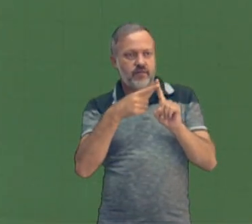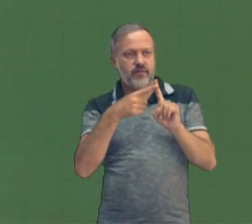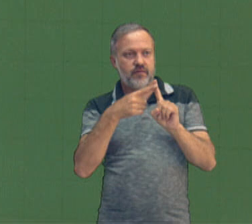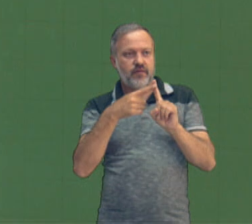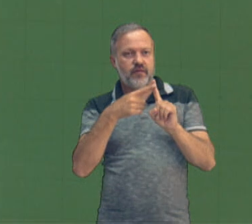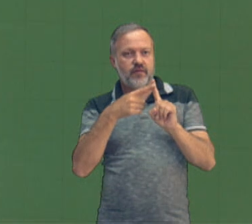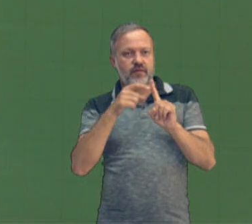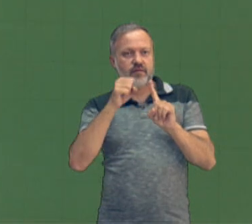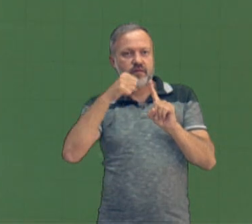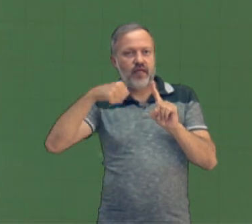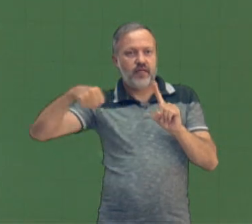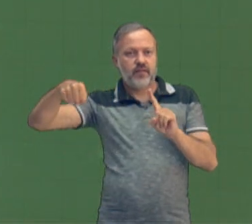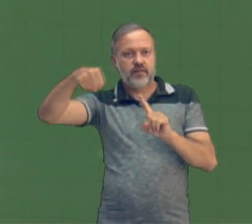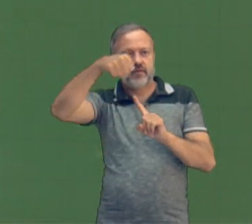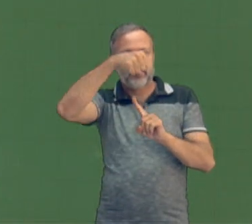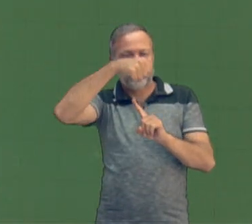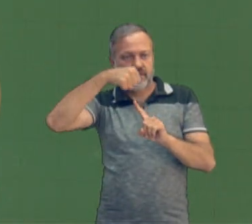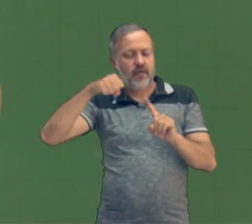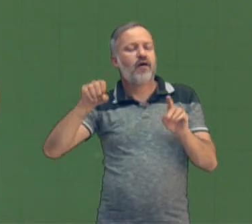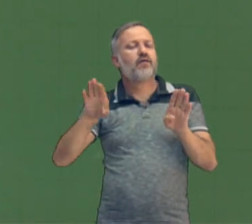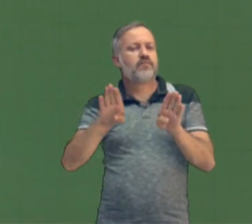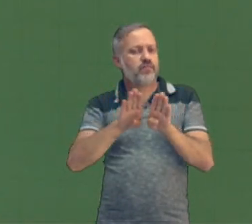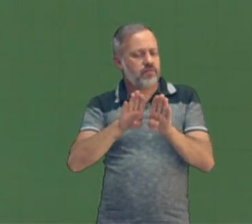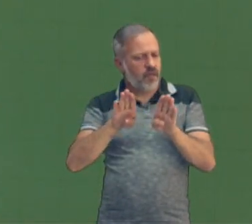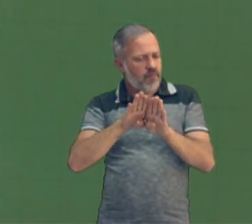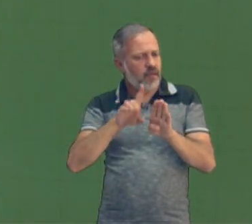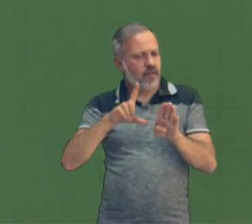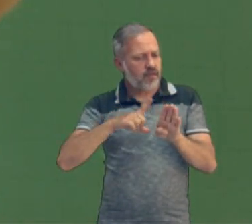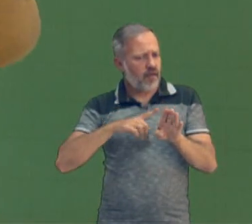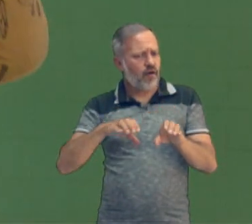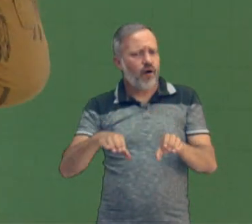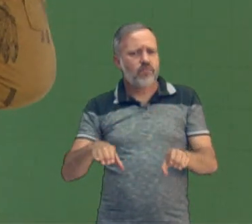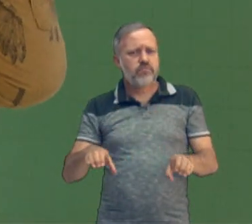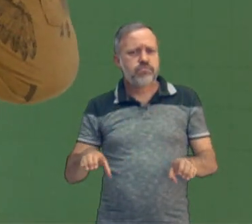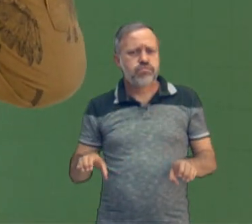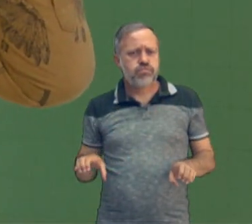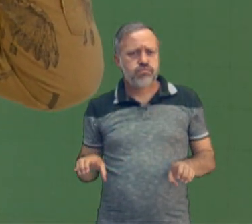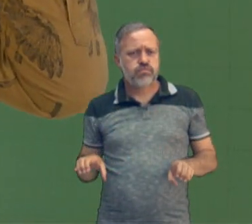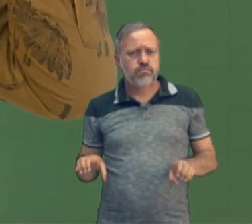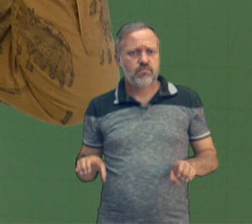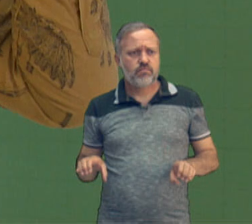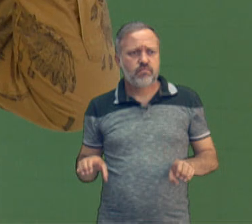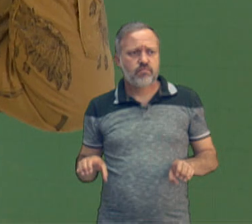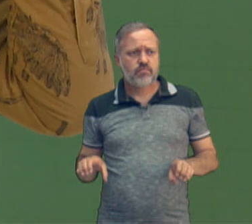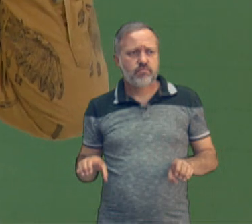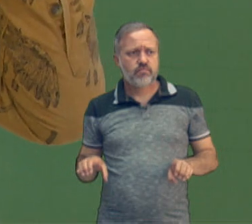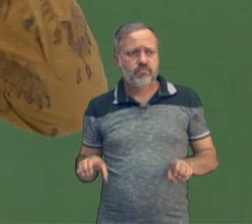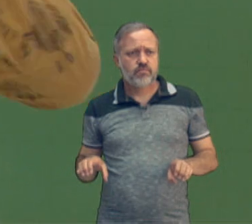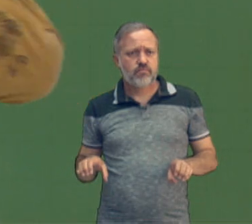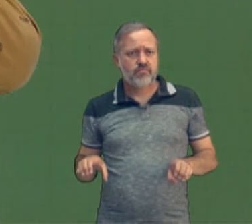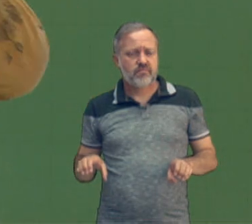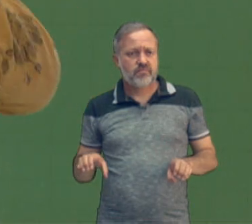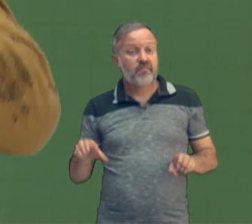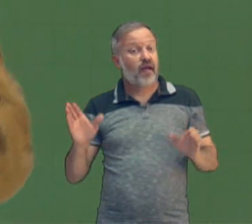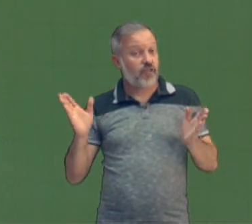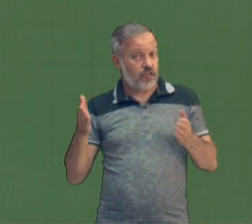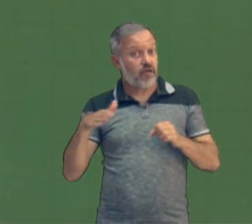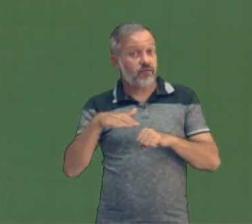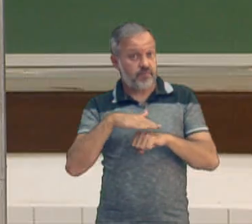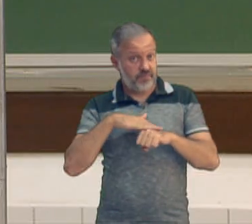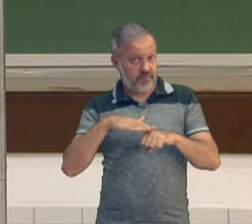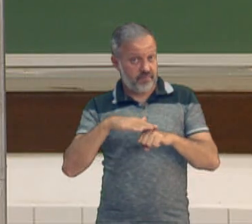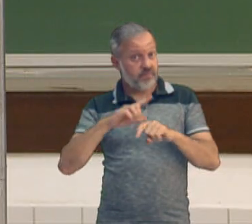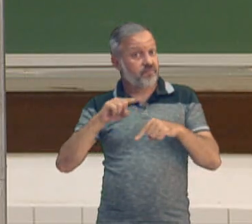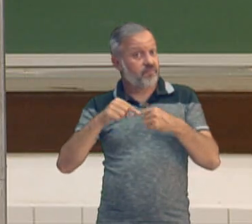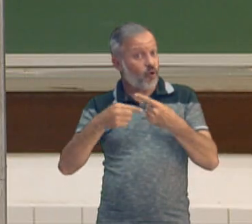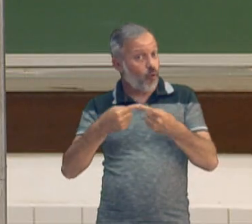indígena, as mandalas budistas, que são as mais conhecidas, que inclusive já comentamos numa aula anterior, mas num outro